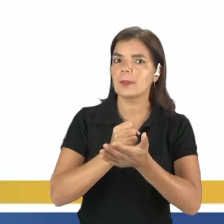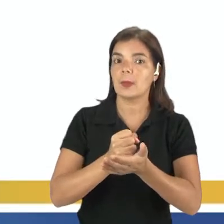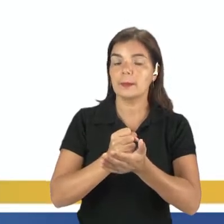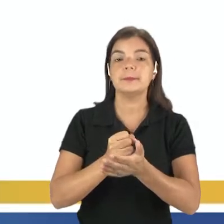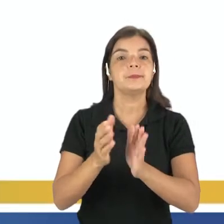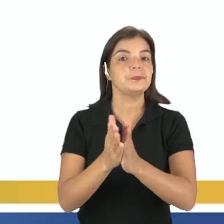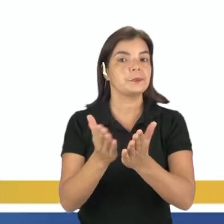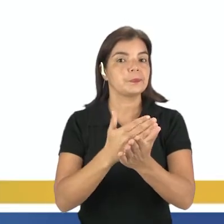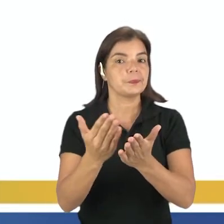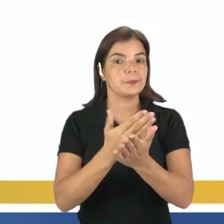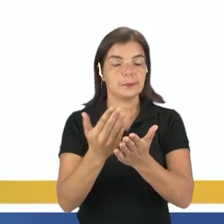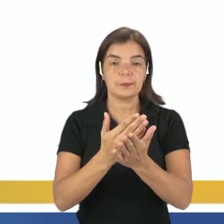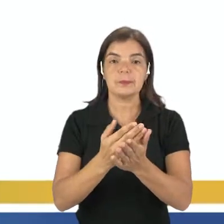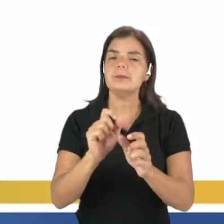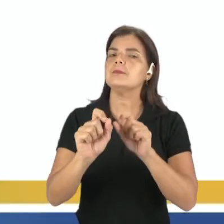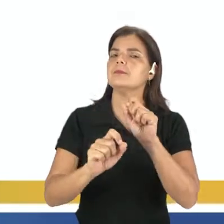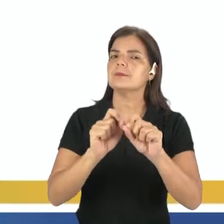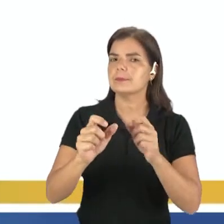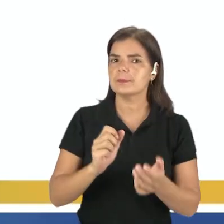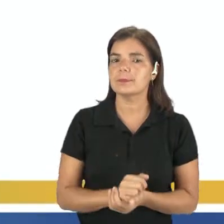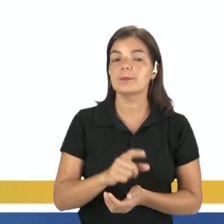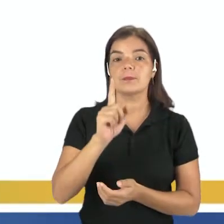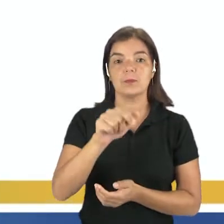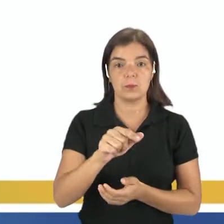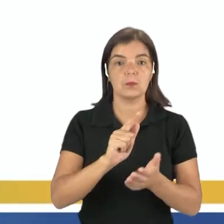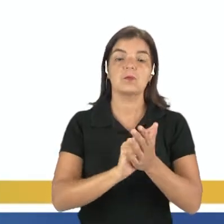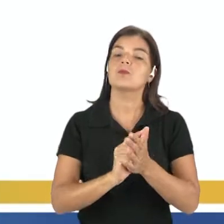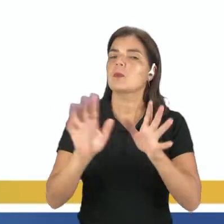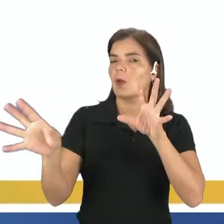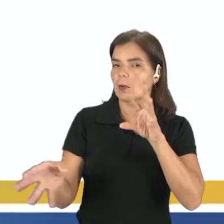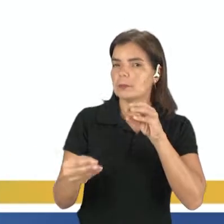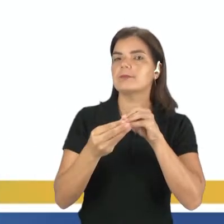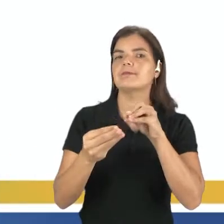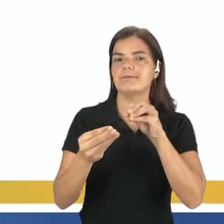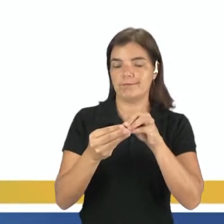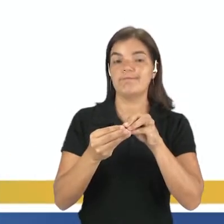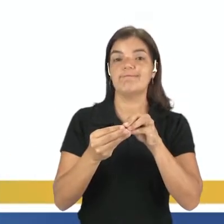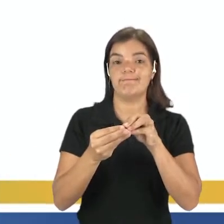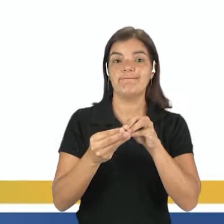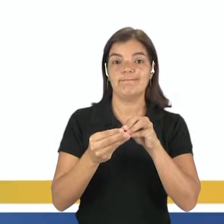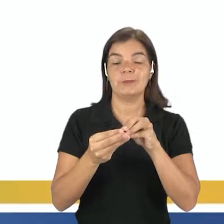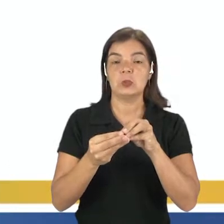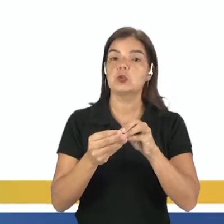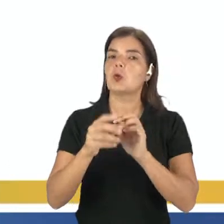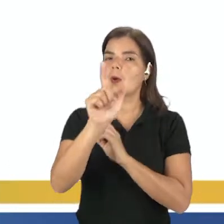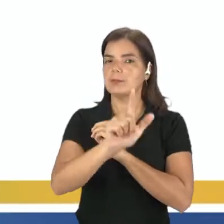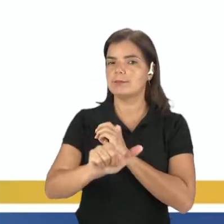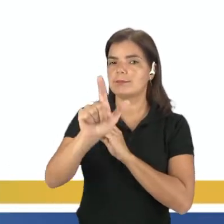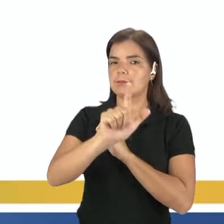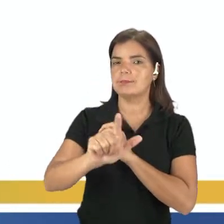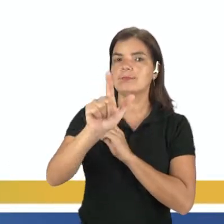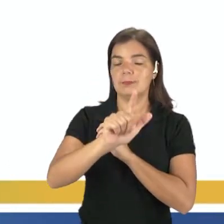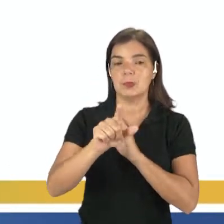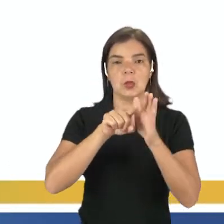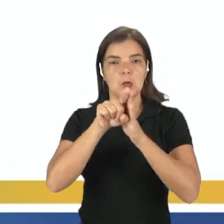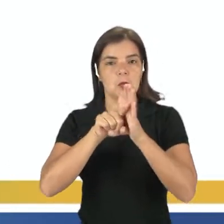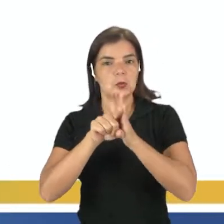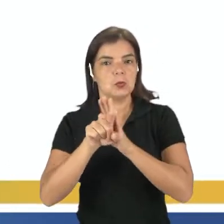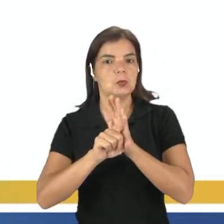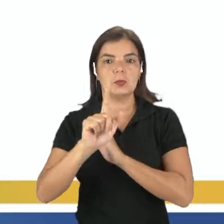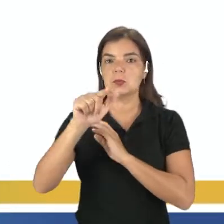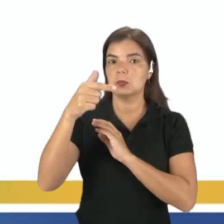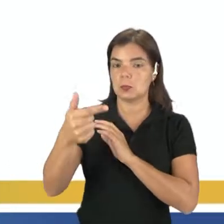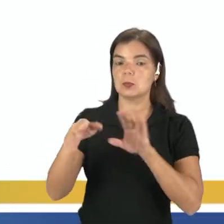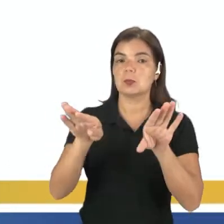produções culturais. Sinopse. Ela é uma espécie de resumo, uma síntese de uma obra literária, científica, etc.